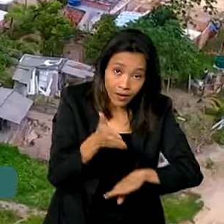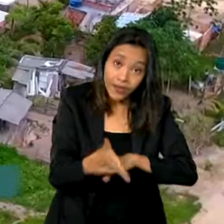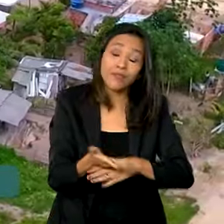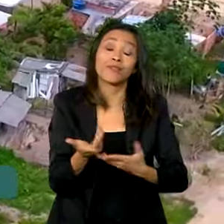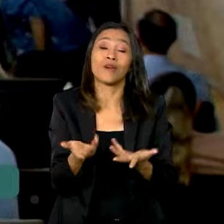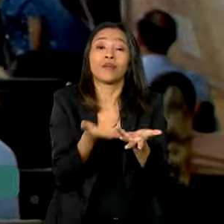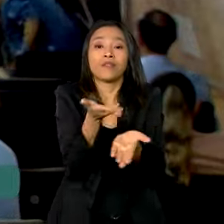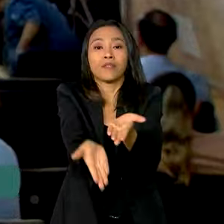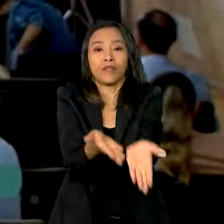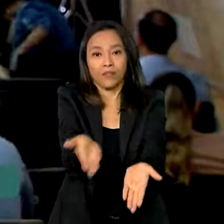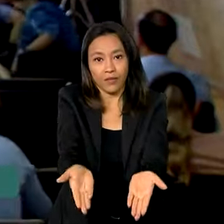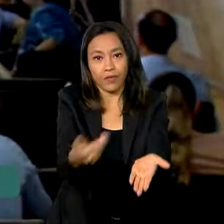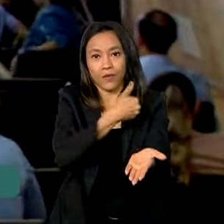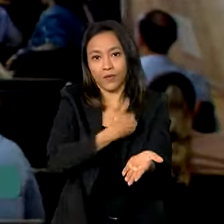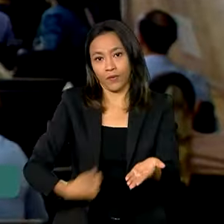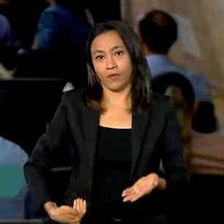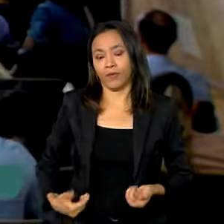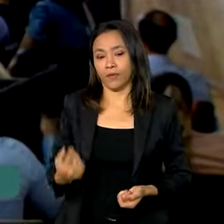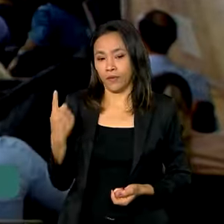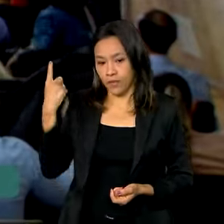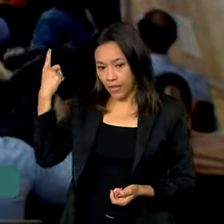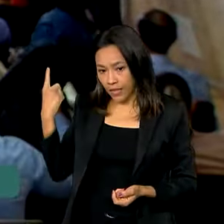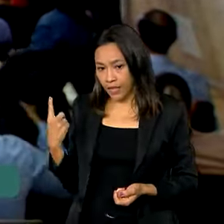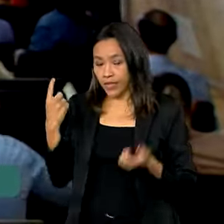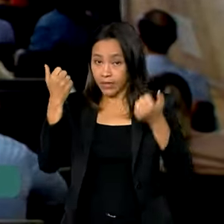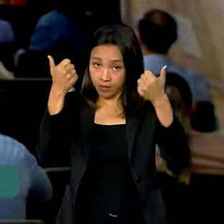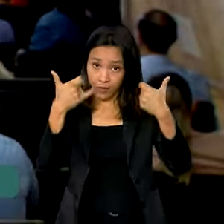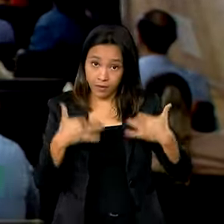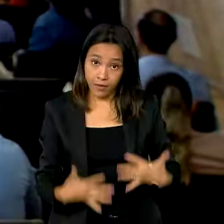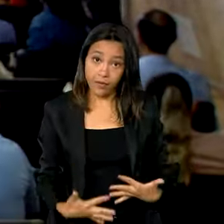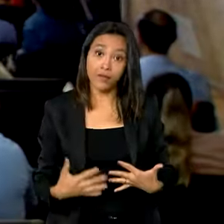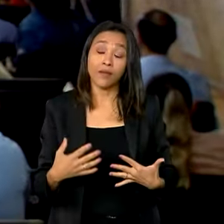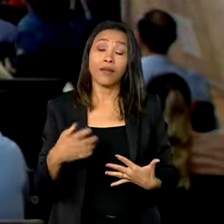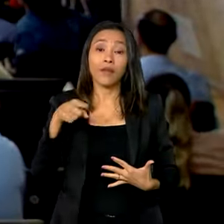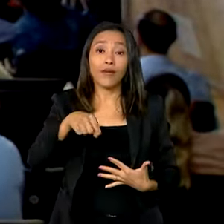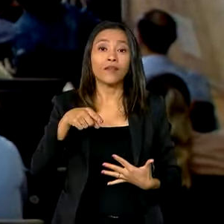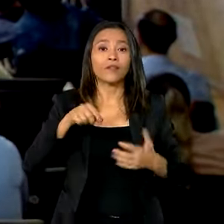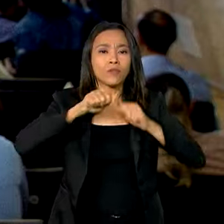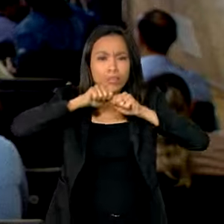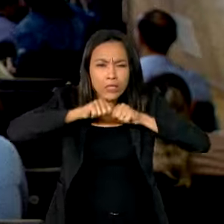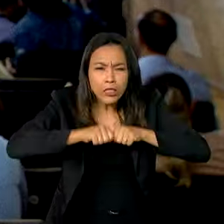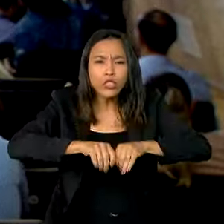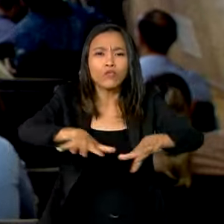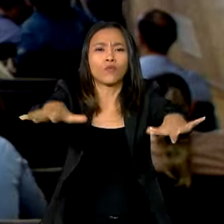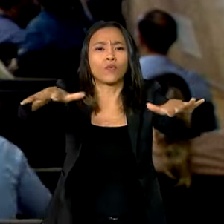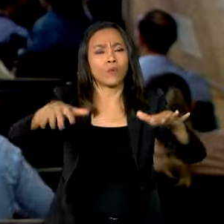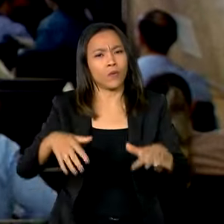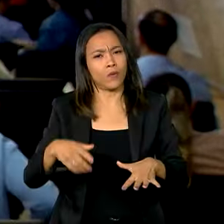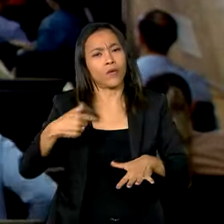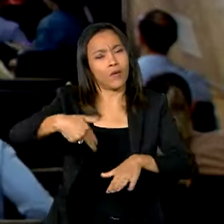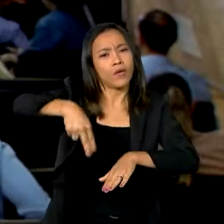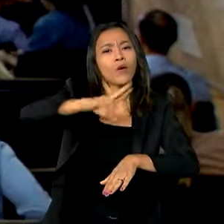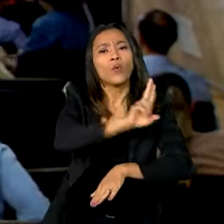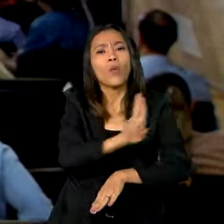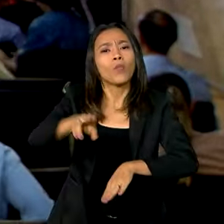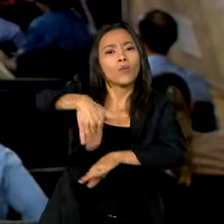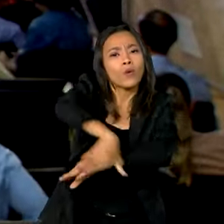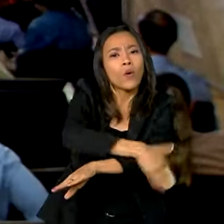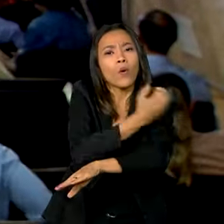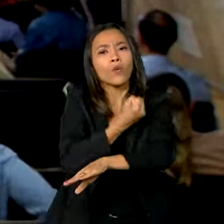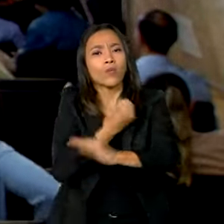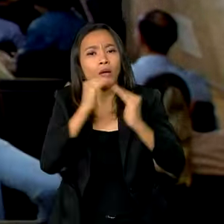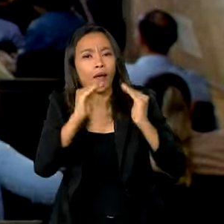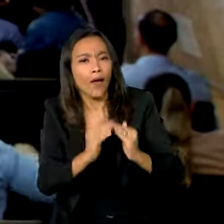essenciais. A ideia é que a gente expanda muito a produção do CEP, que a gente leve dignidade às comunidades,